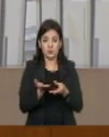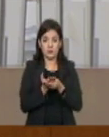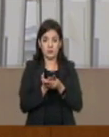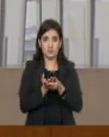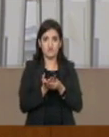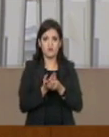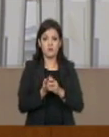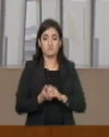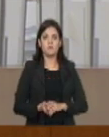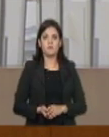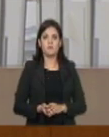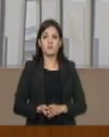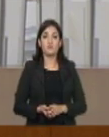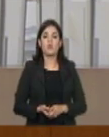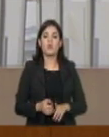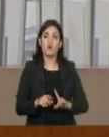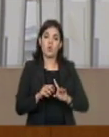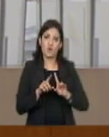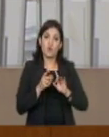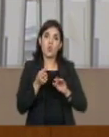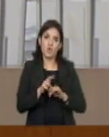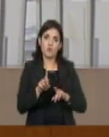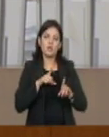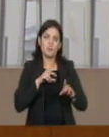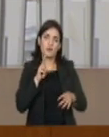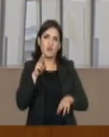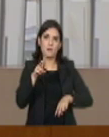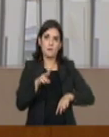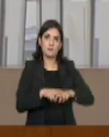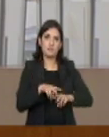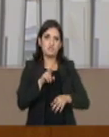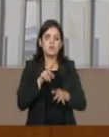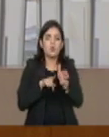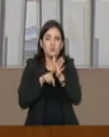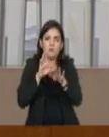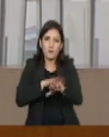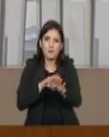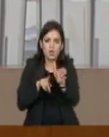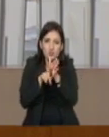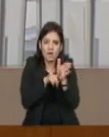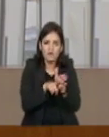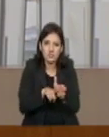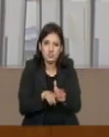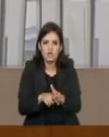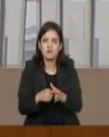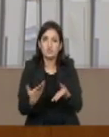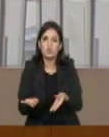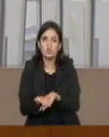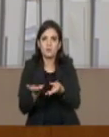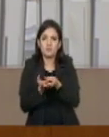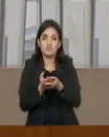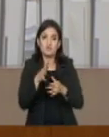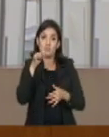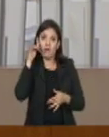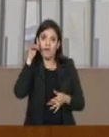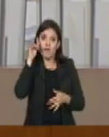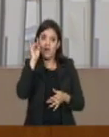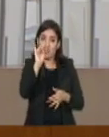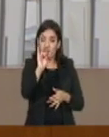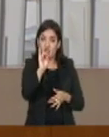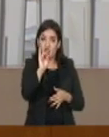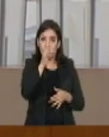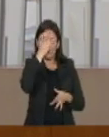referência à prisão cautelar, ou no curso da investigação ou do processo, em virtude de prisão